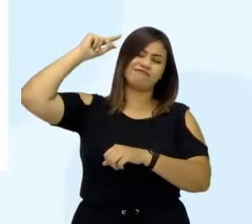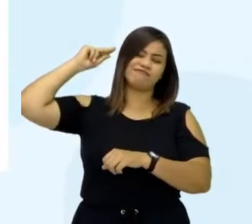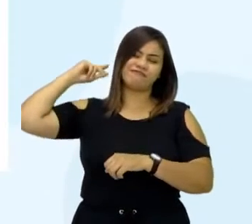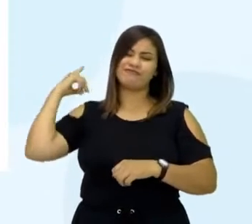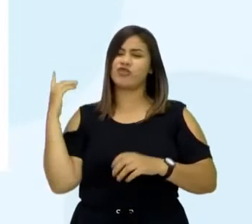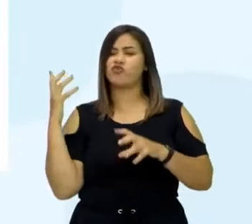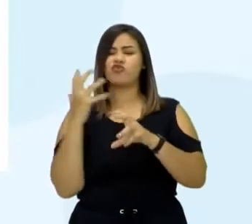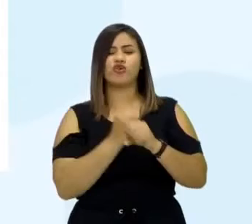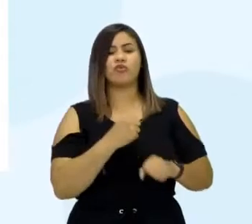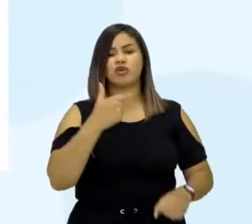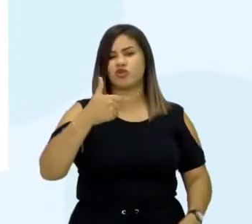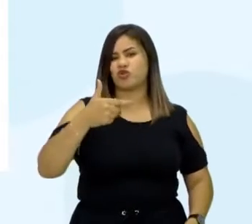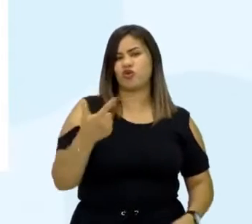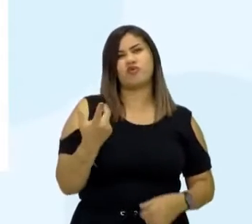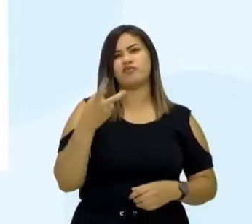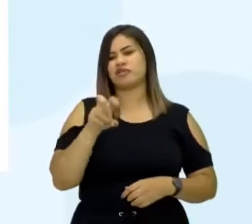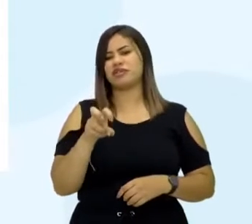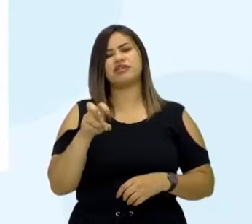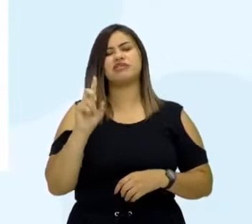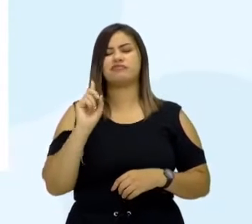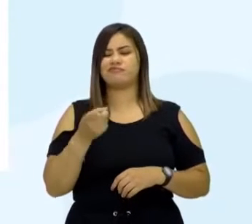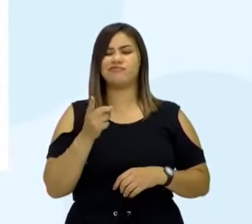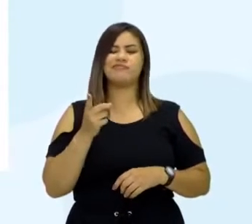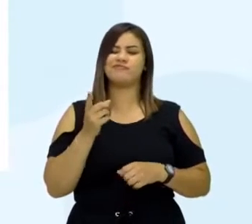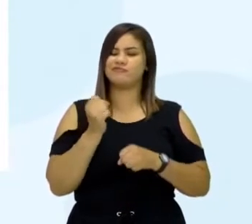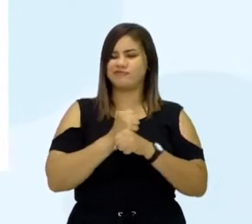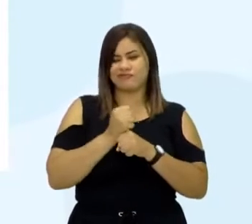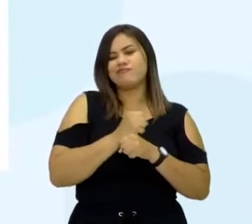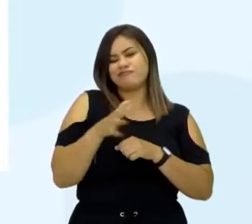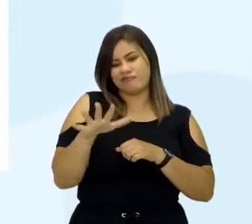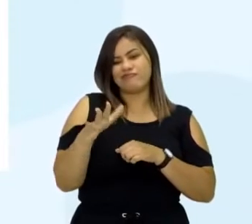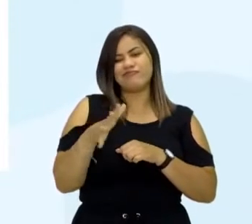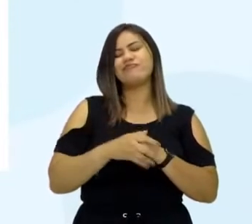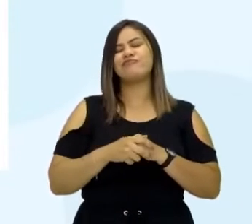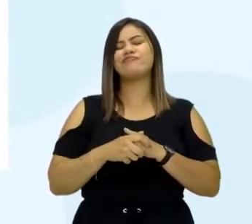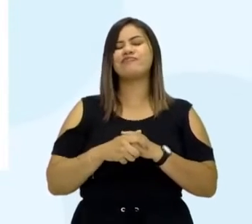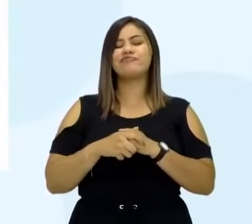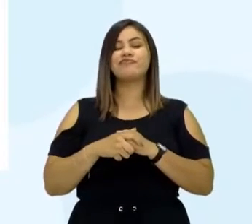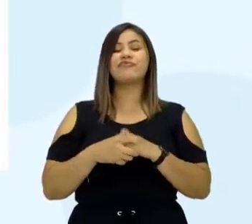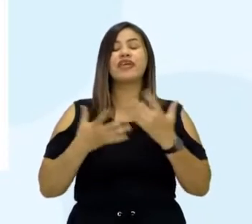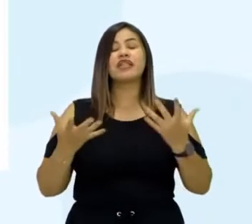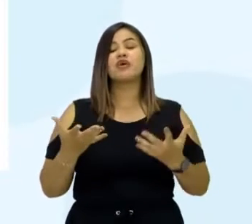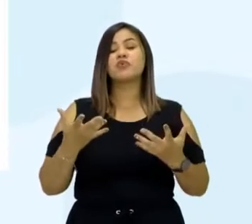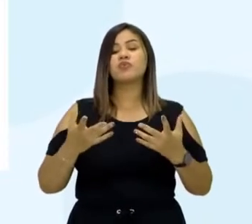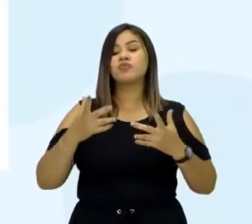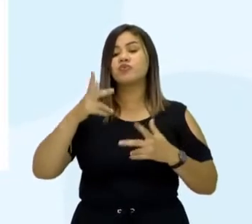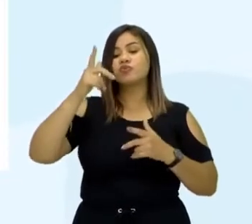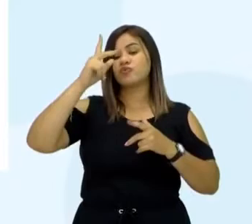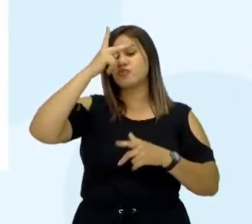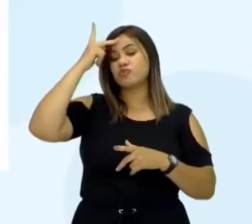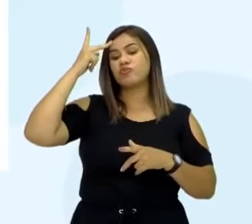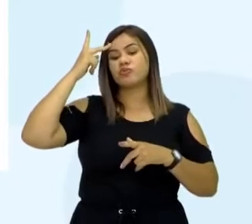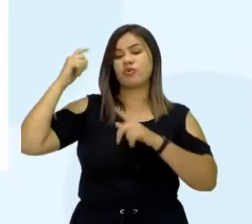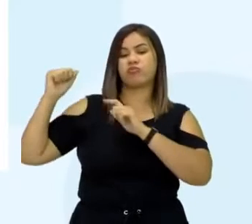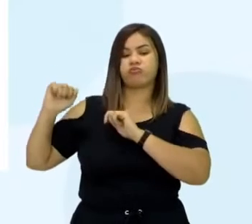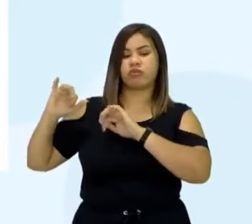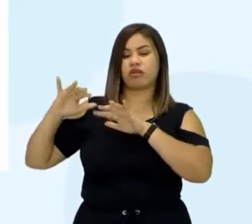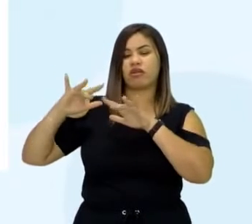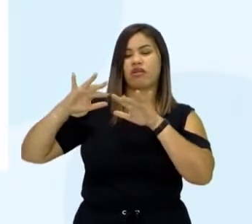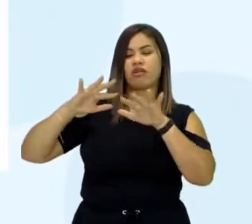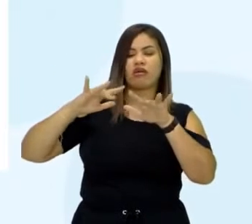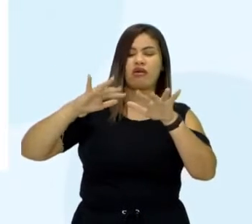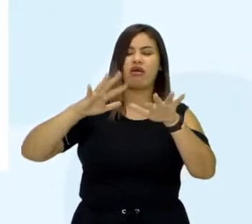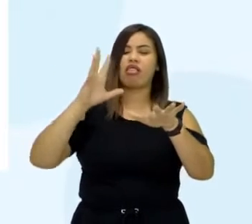aí espalhados pelo planeta, né? Então essa ocupação do homem, a gente observa aí na legenda, ela é bem lenta,